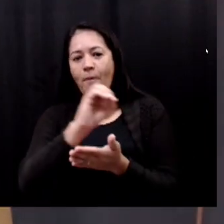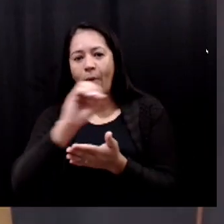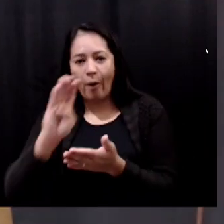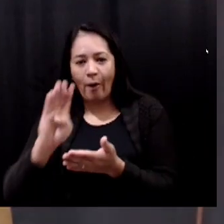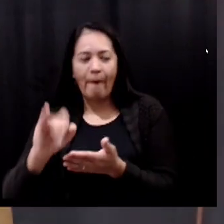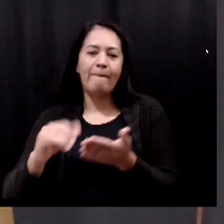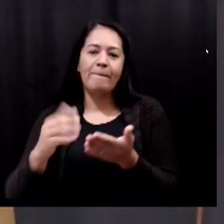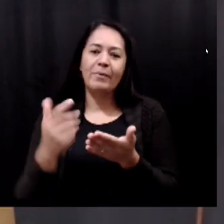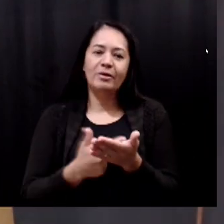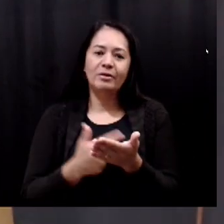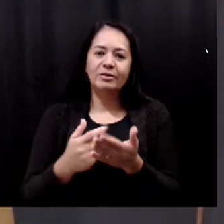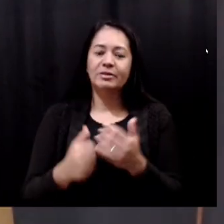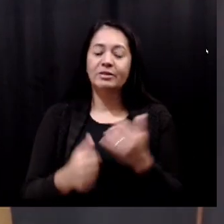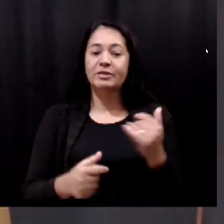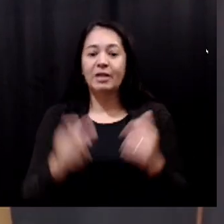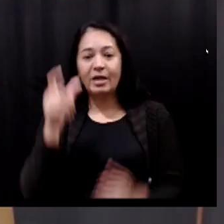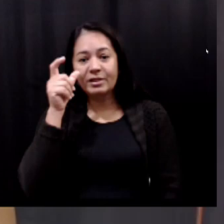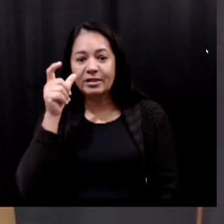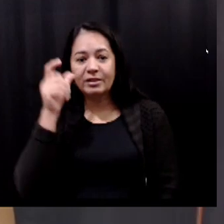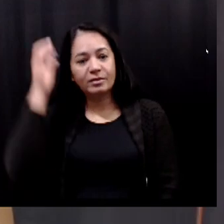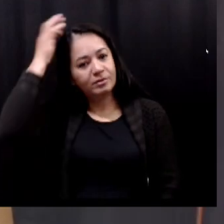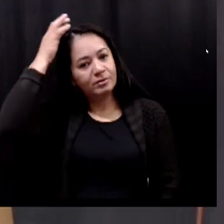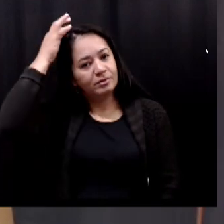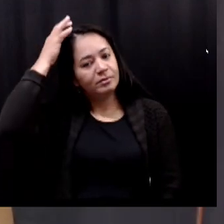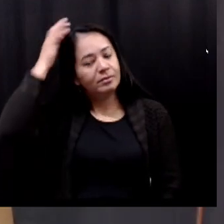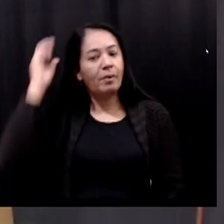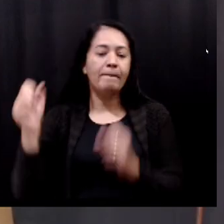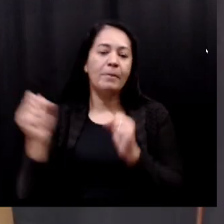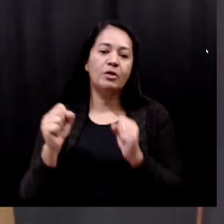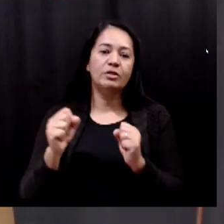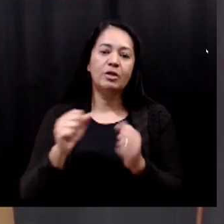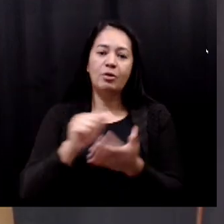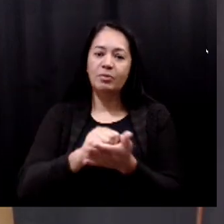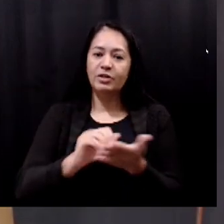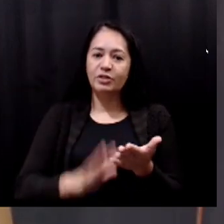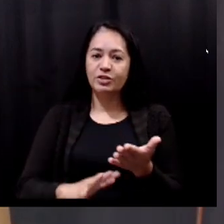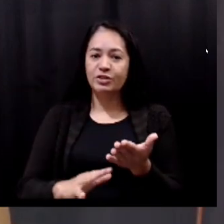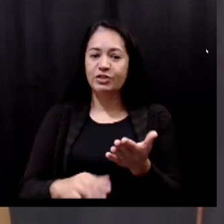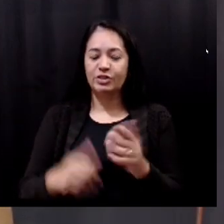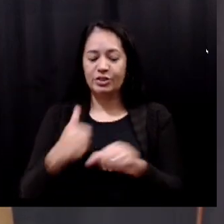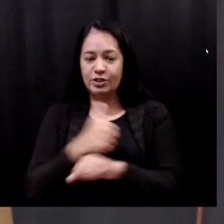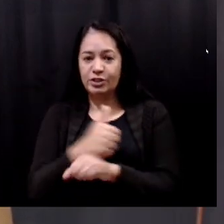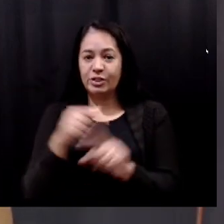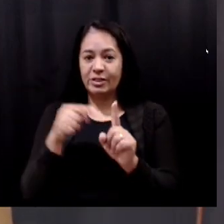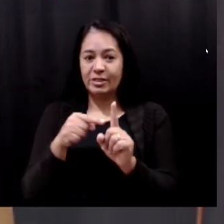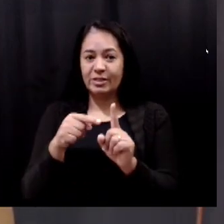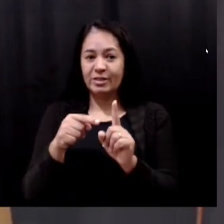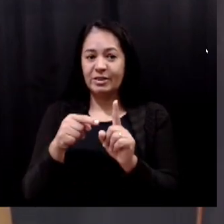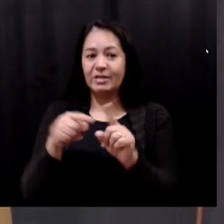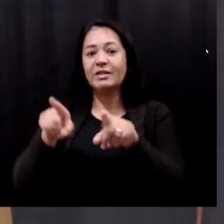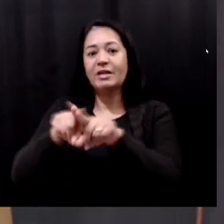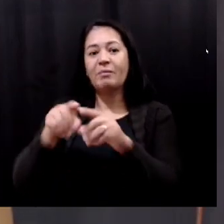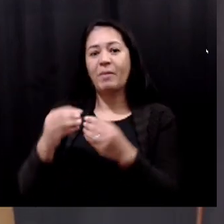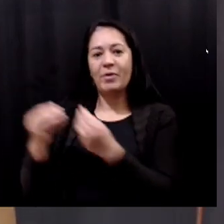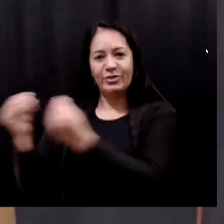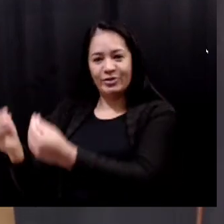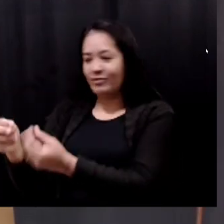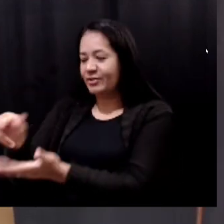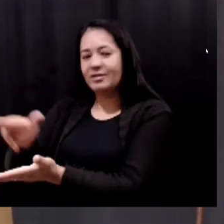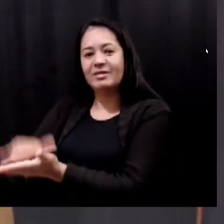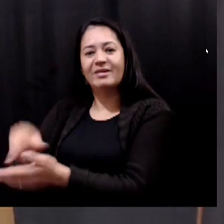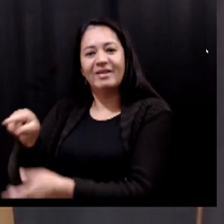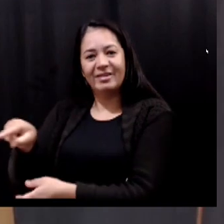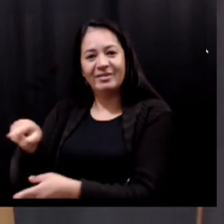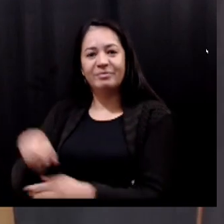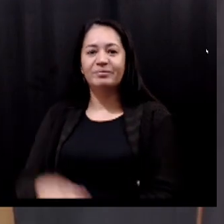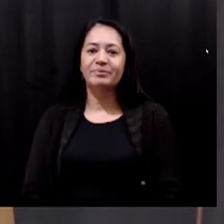muito interessante, porque pode ser uma atividade que o cuidador pode fazer e que ele também pode oferecer para o seu cuidado, né?